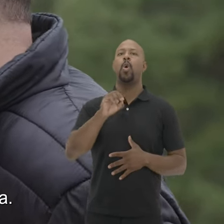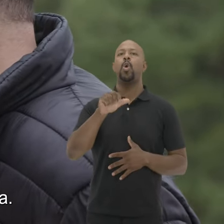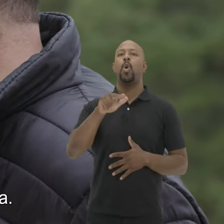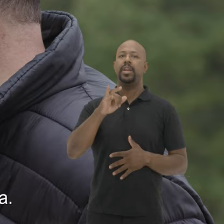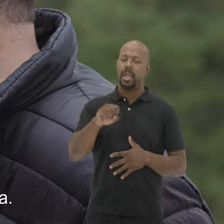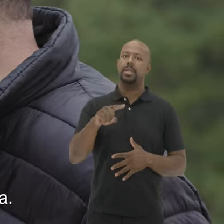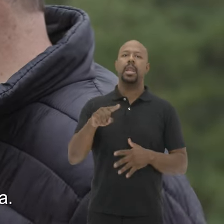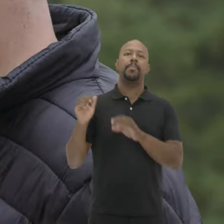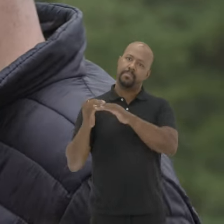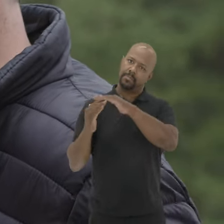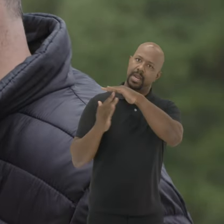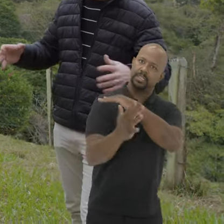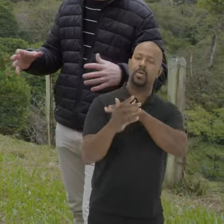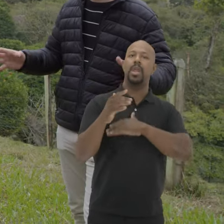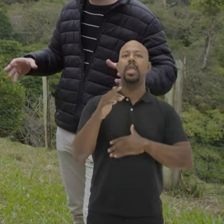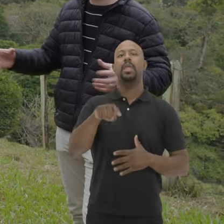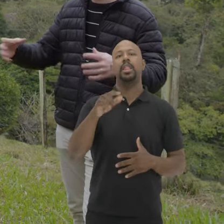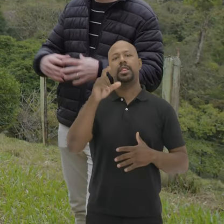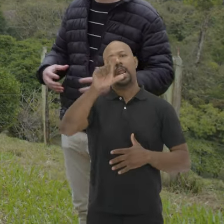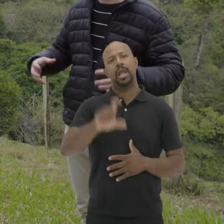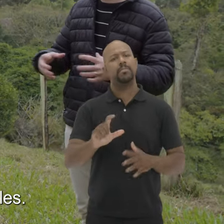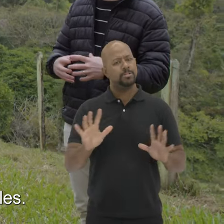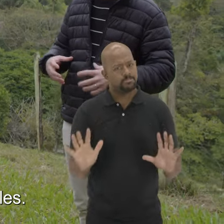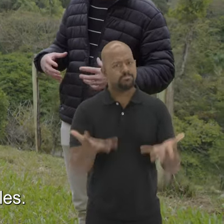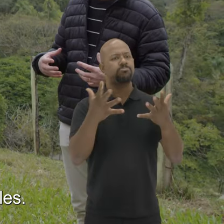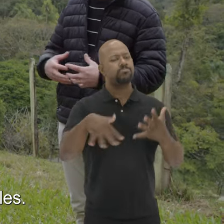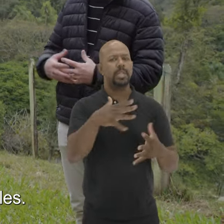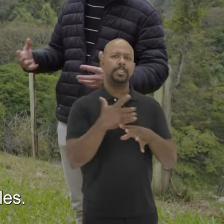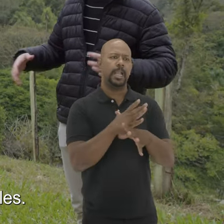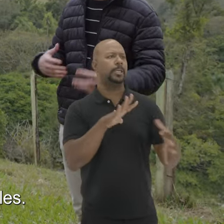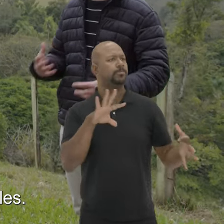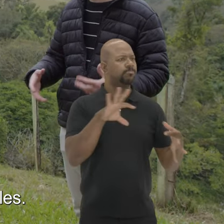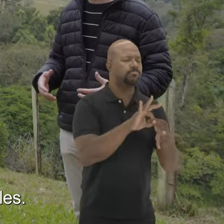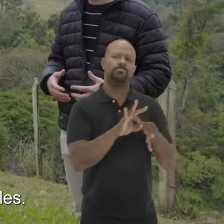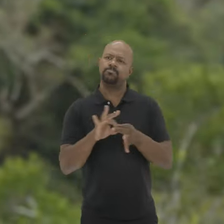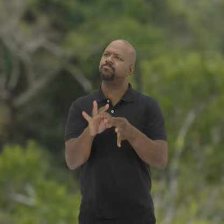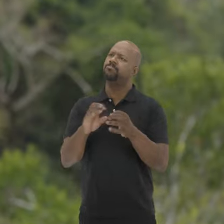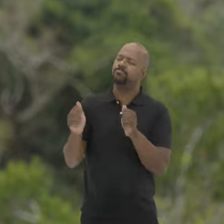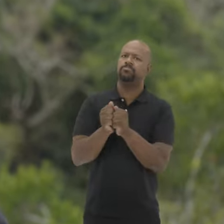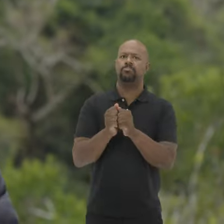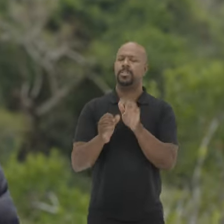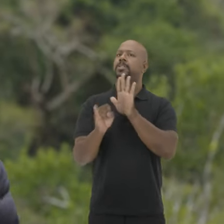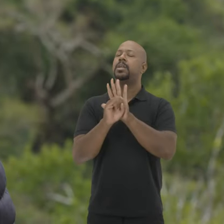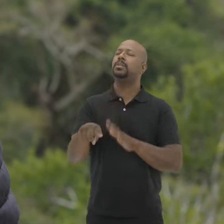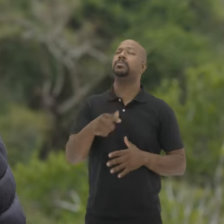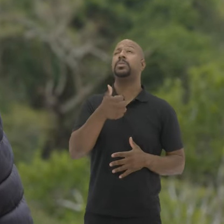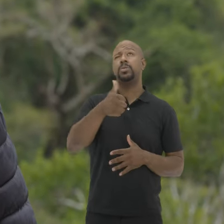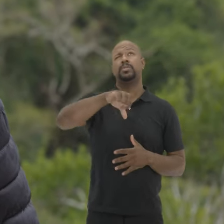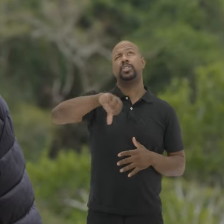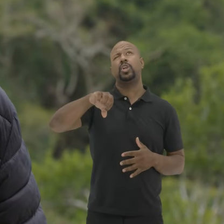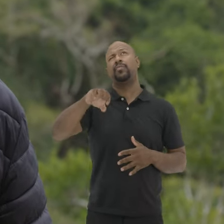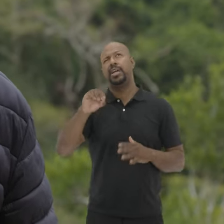colônia de imigração italiana, né? Para trabalhar justamente com as cidades, uma união, uma identidade entre eles. E depois, na década de